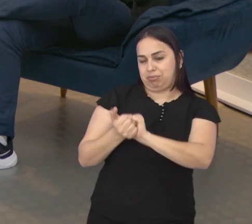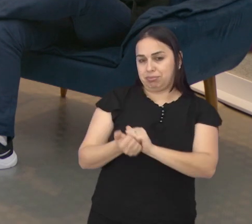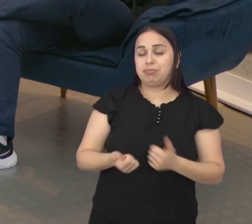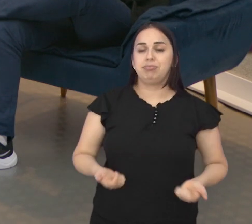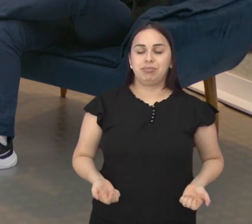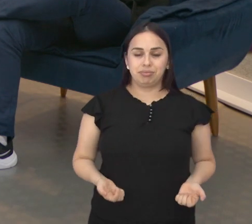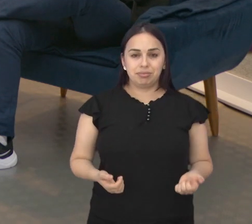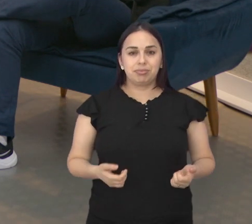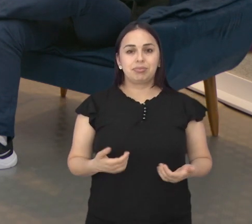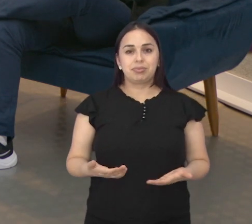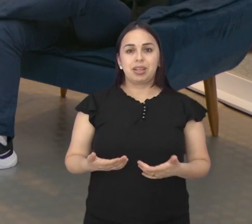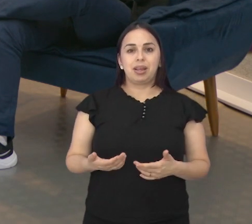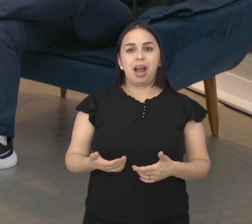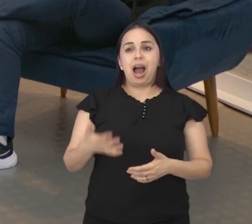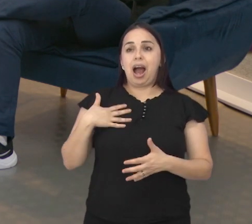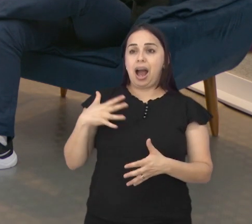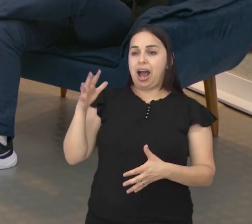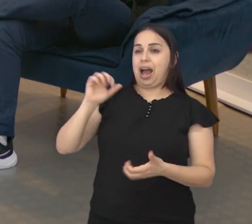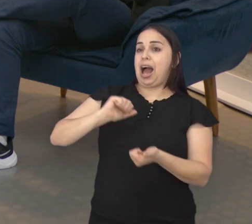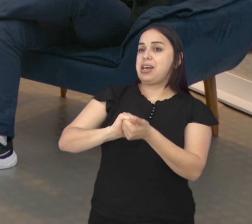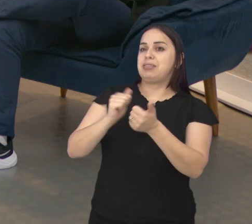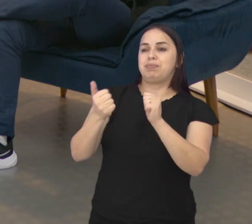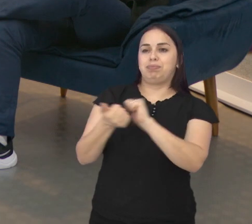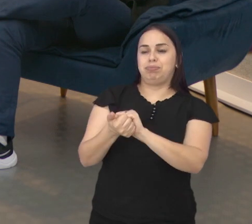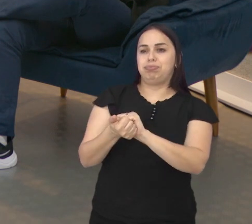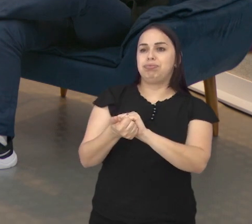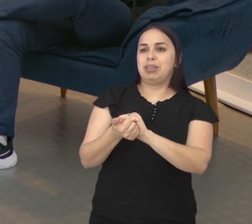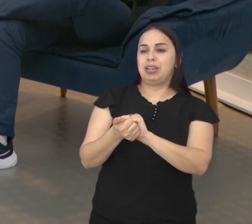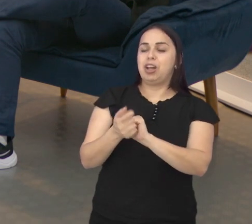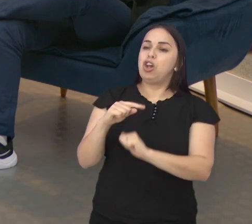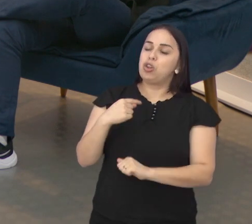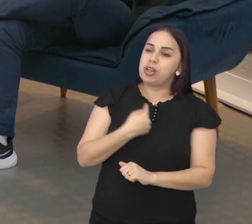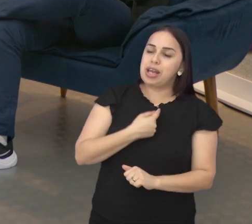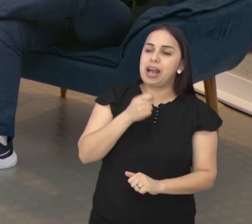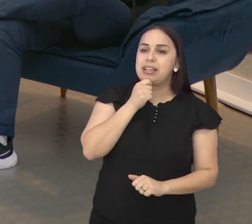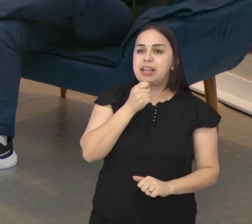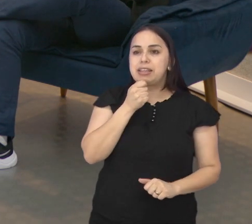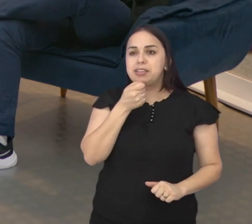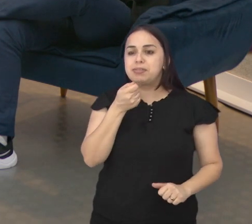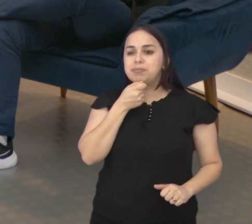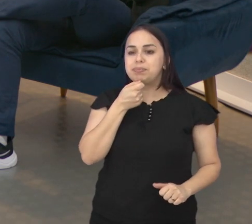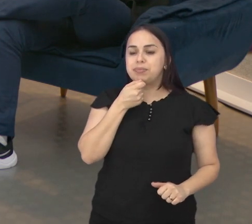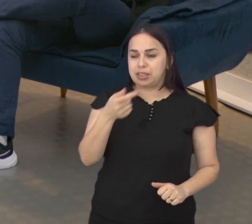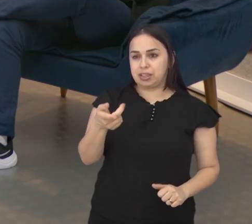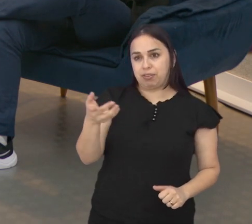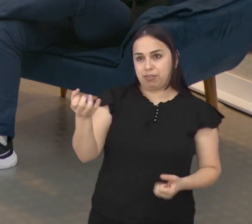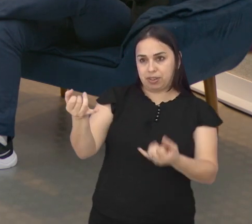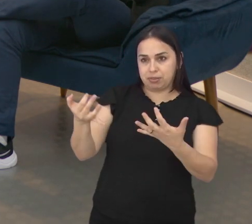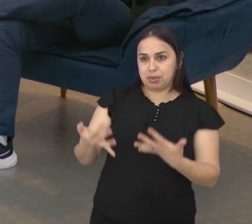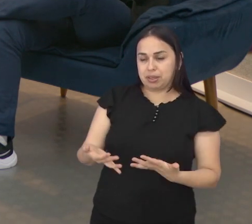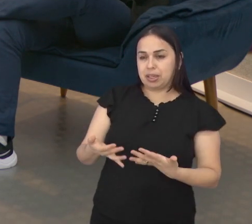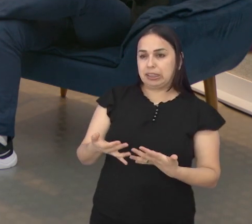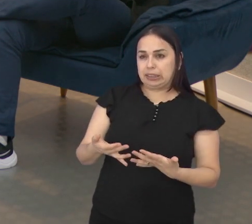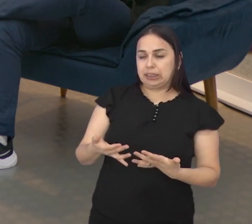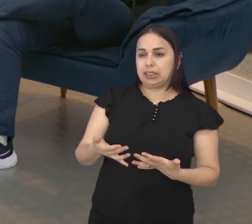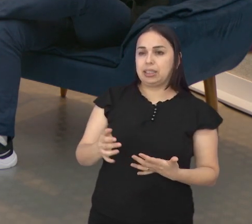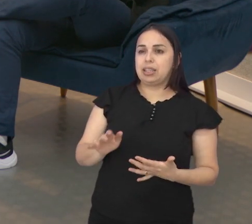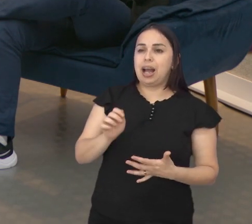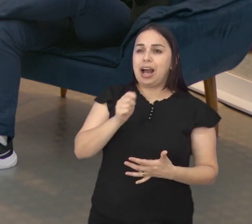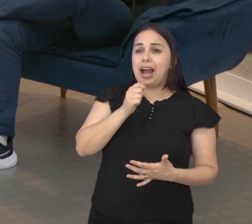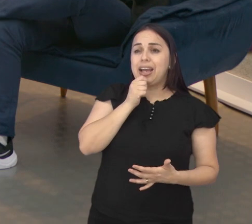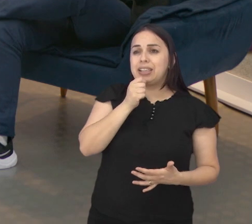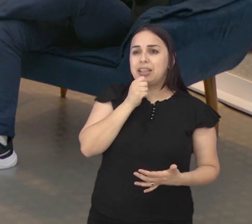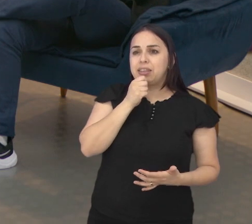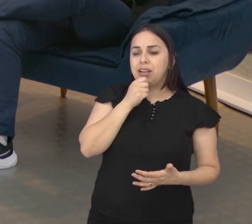isso, Samu? Eu acho que a adaptação, a gente ainda está, né, e você vai poder falar melhor sobre